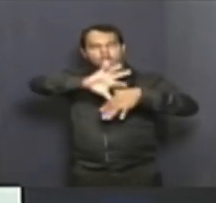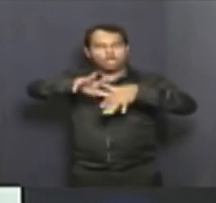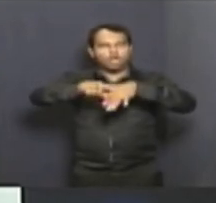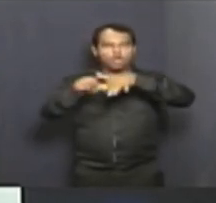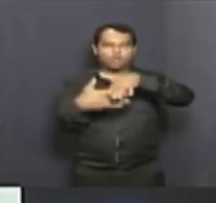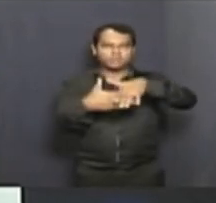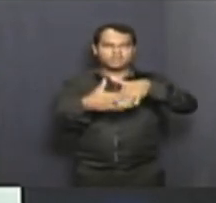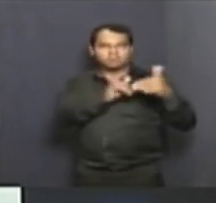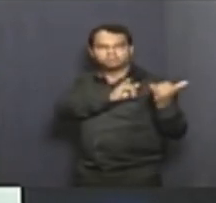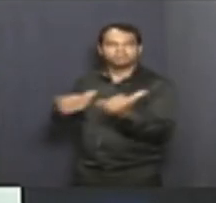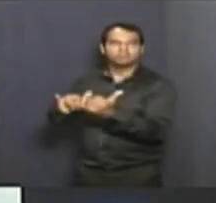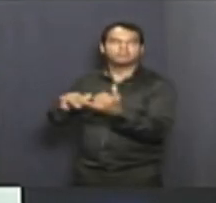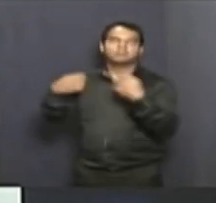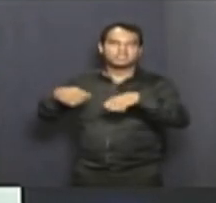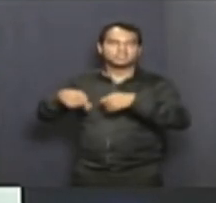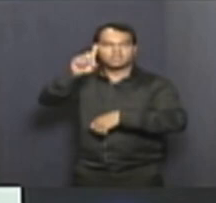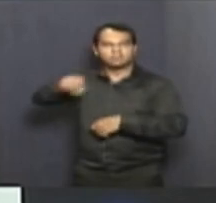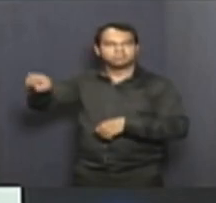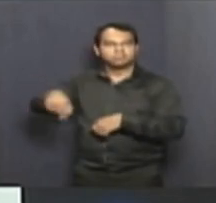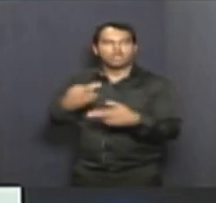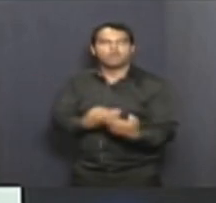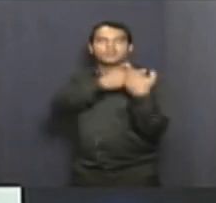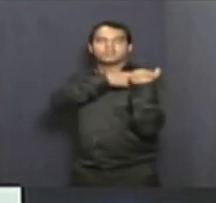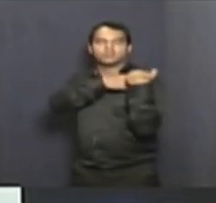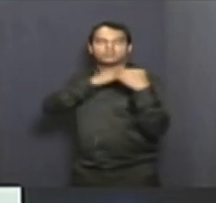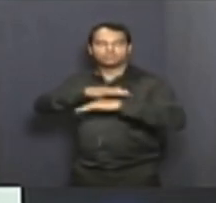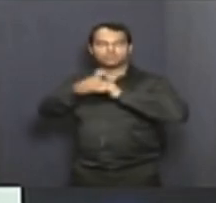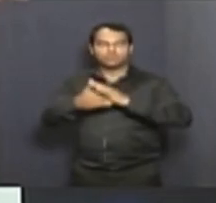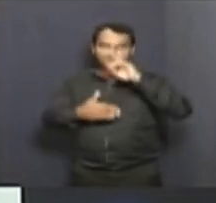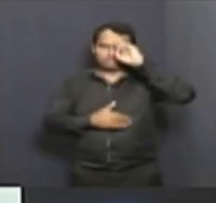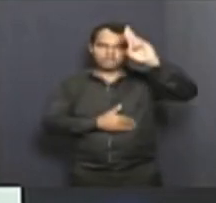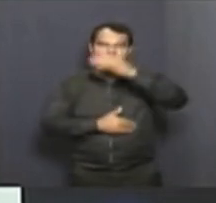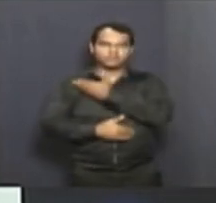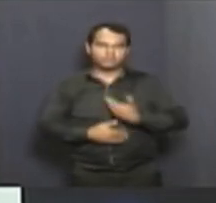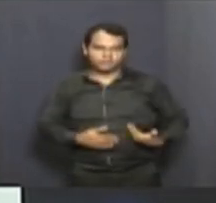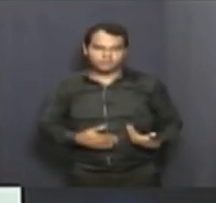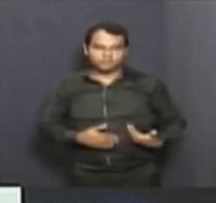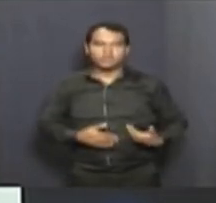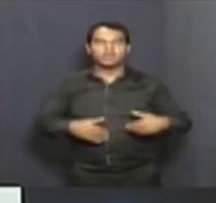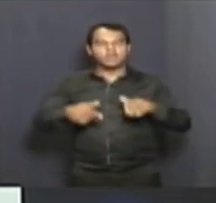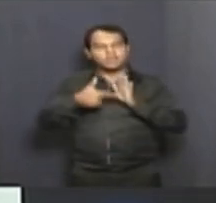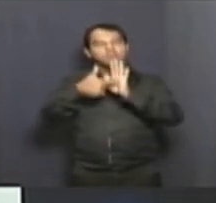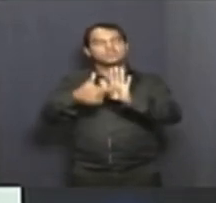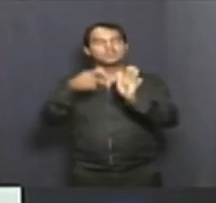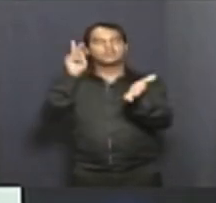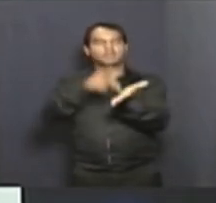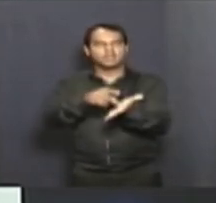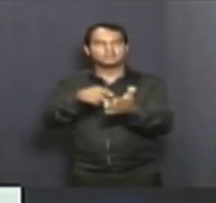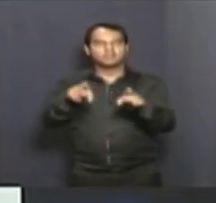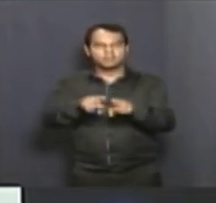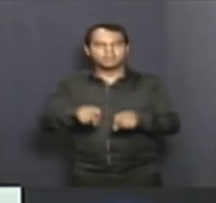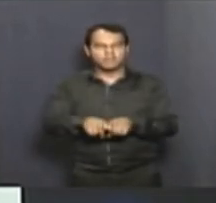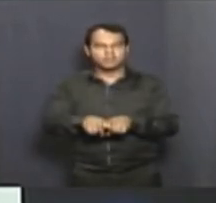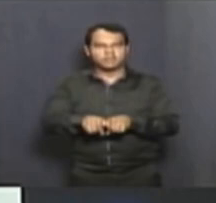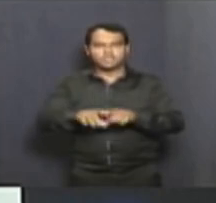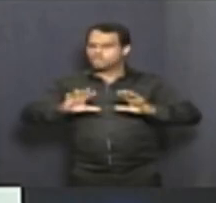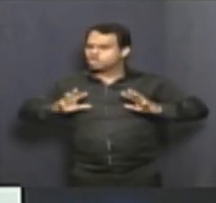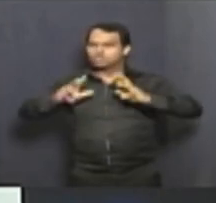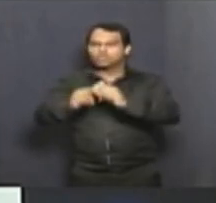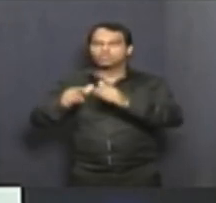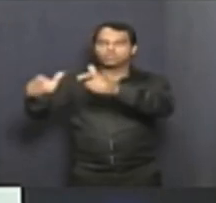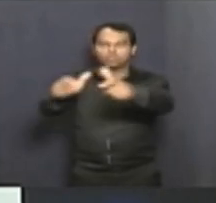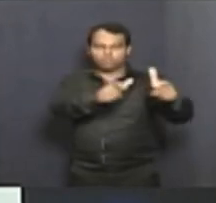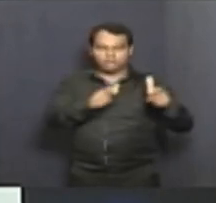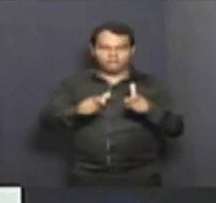é obrigação de todo homem público e principalmente com a transparência em todas as instâncias principalmente